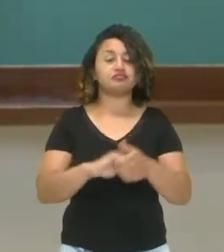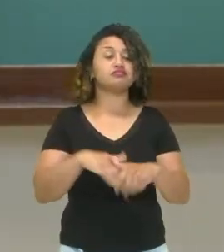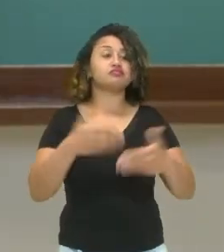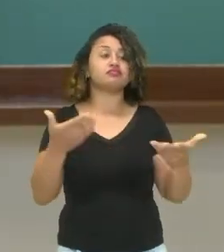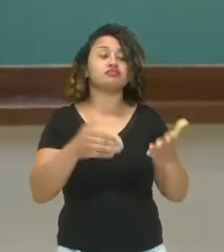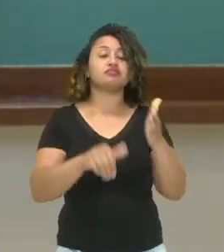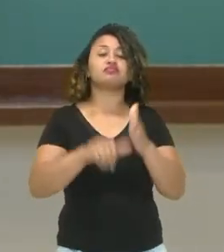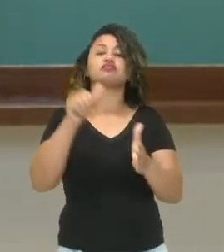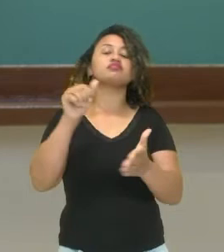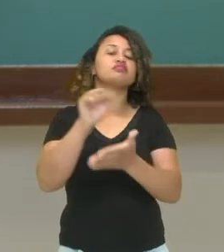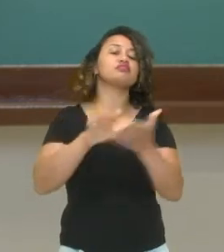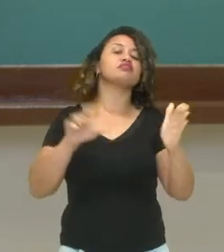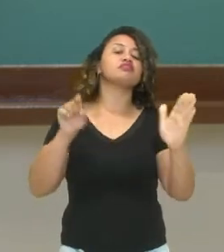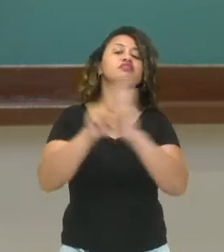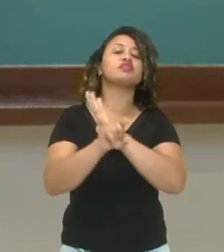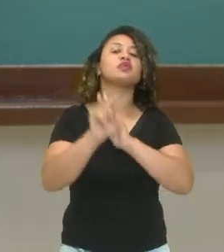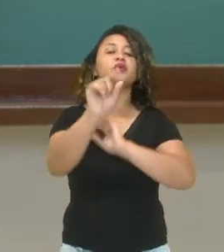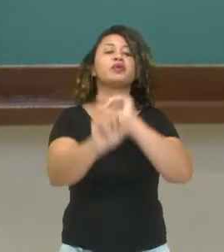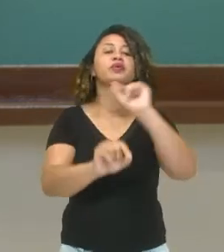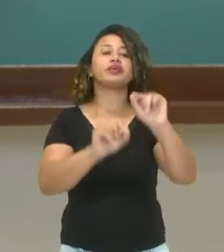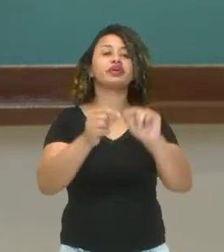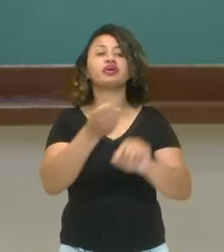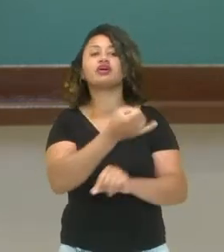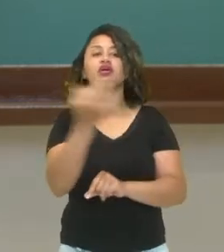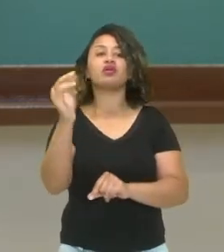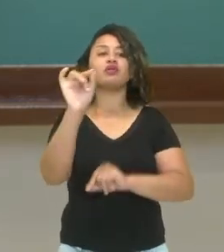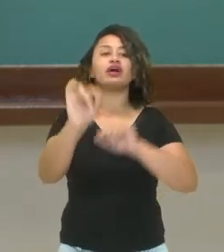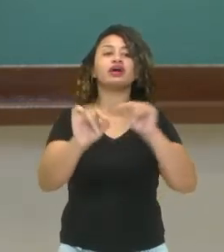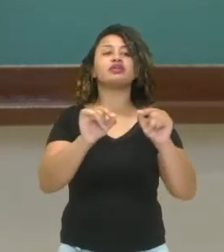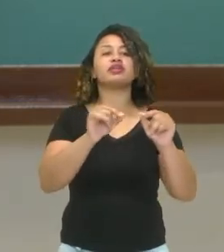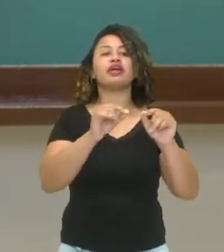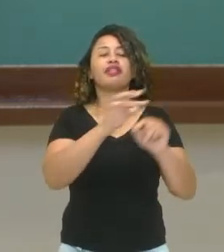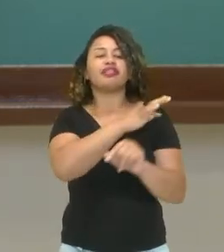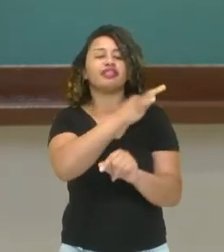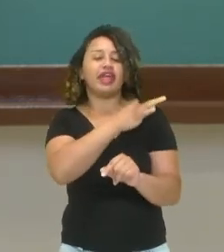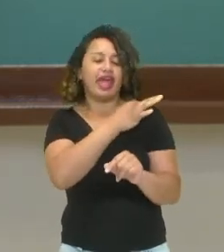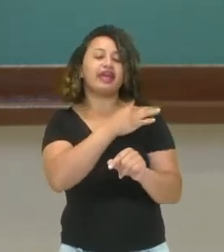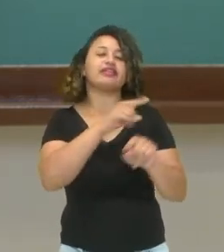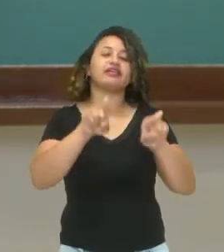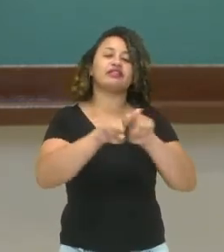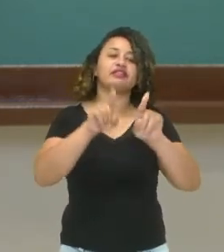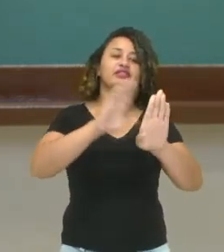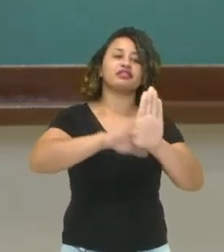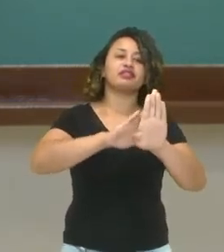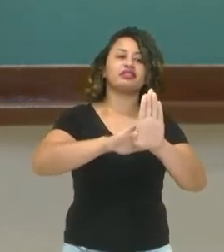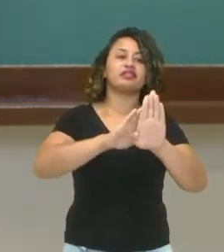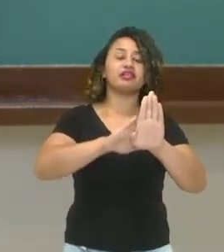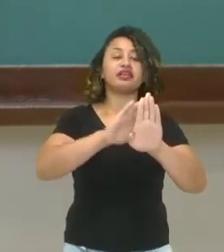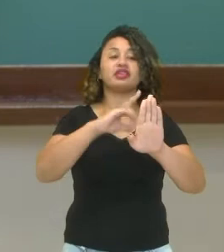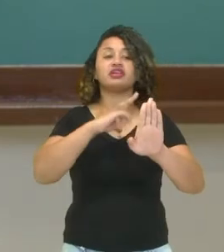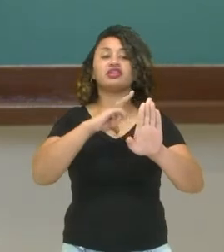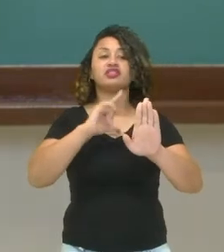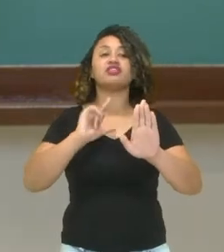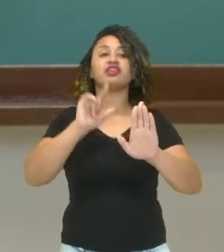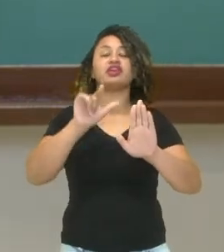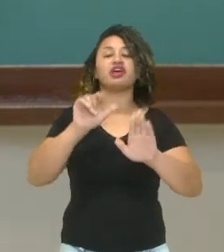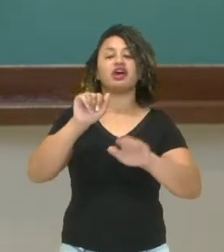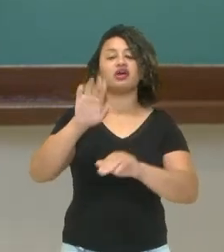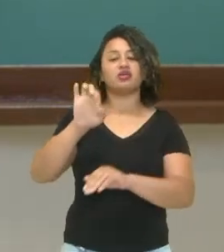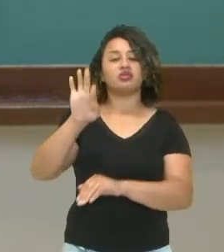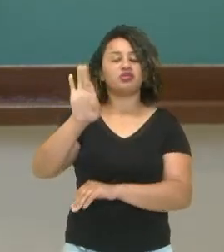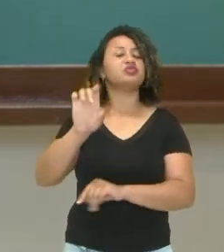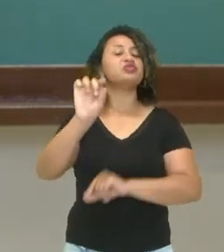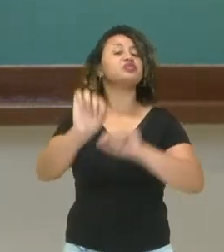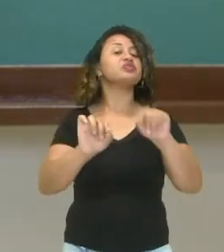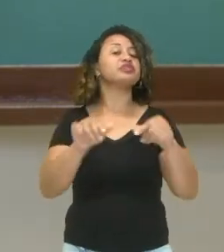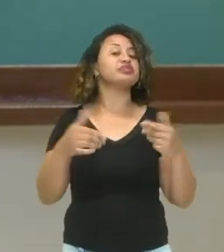primeira perguntinha, meus queridos. Vamos lá. Quais eram as premissas técnicas e ideológicas por trás do trabalho de Auguste Rodin? Vamos